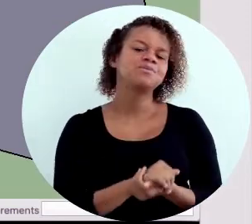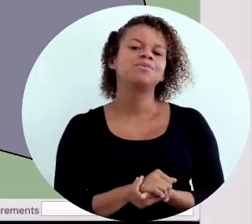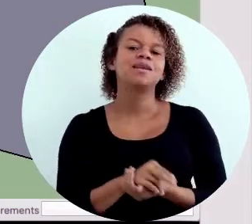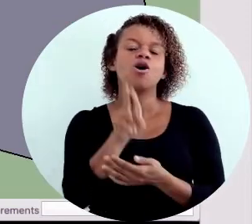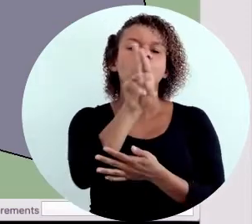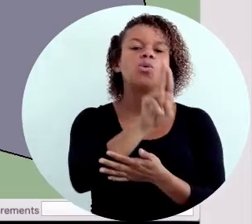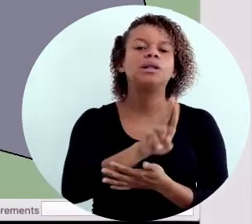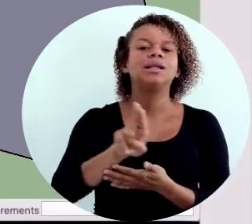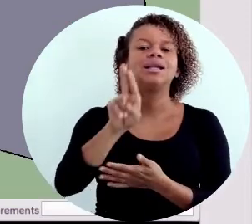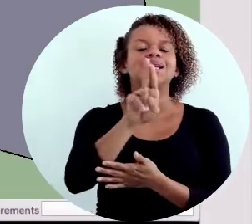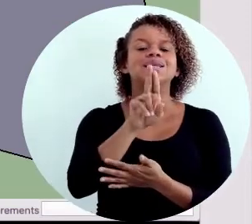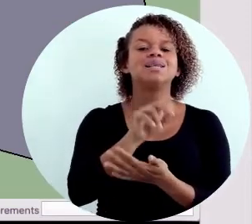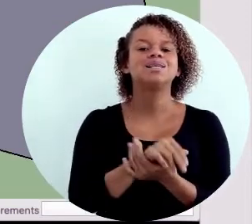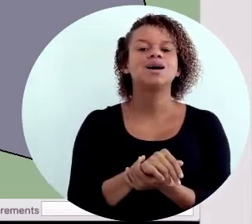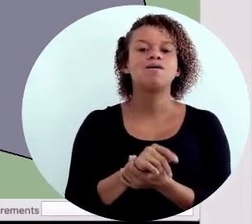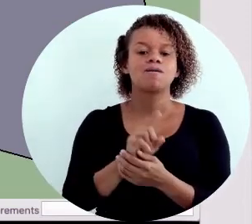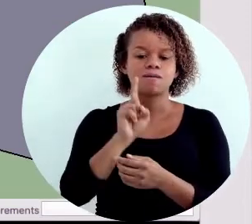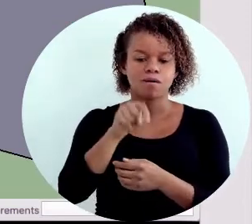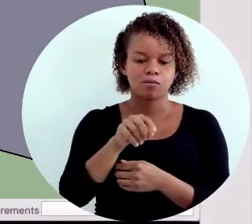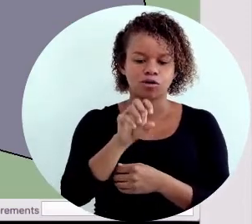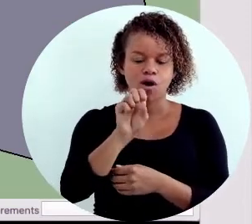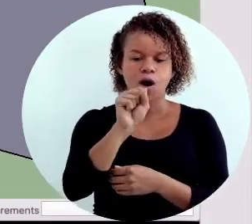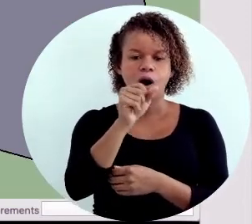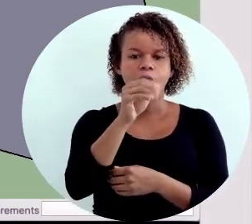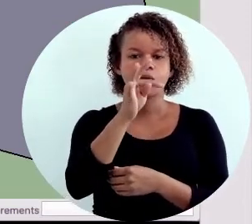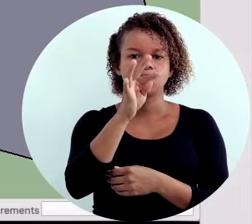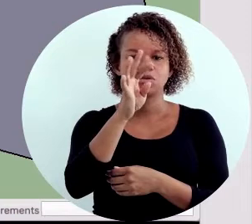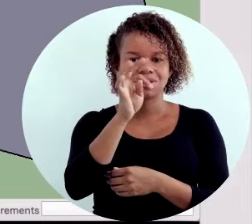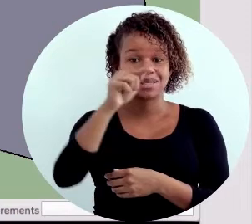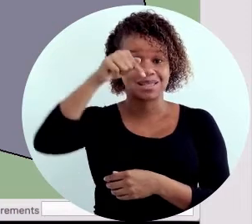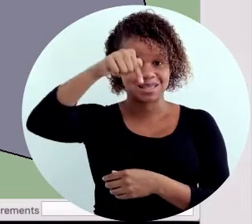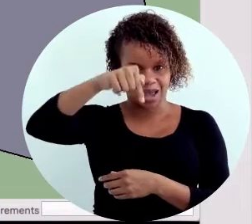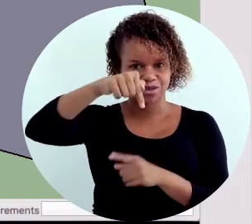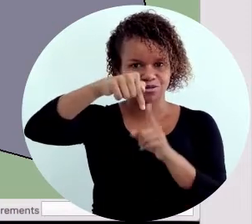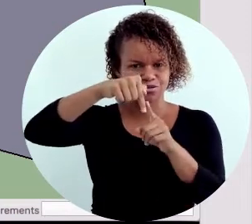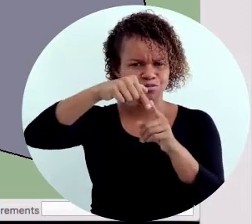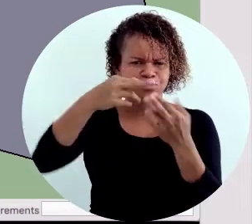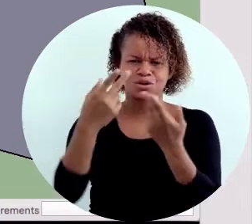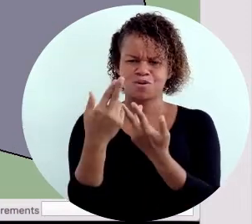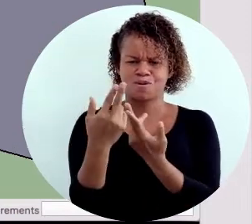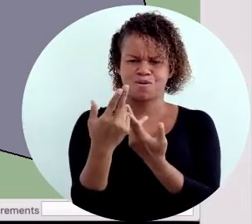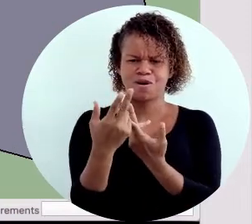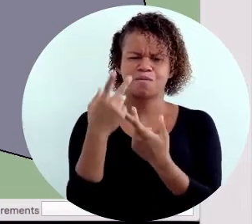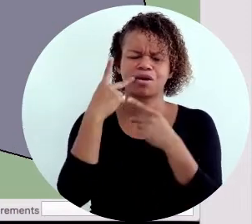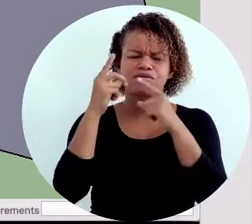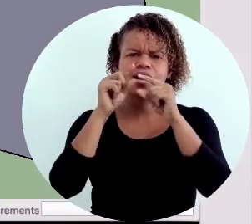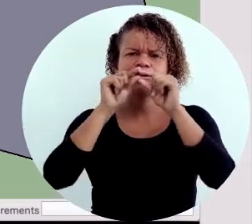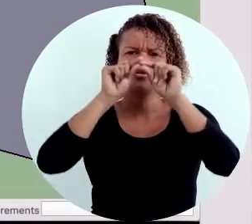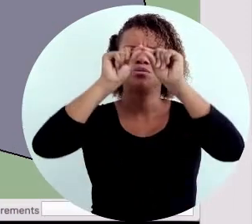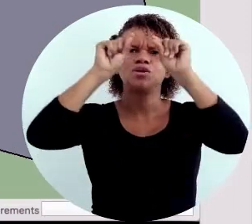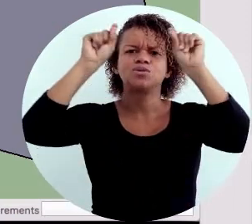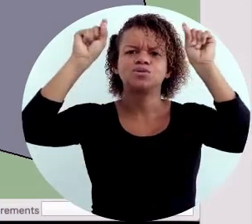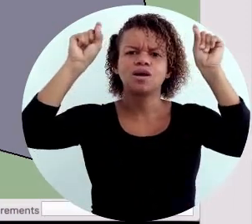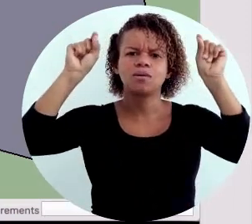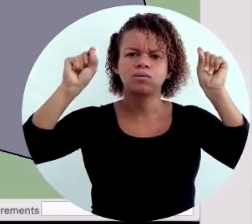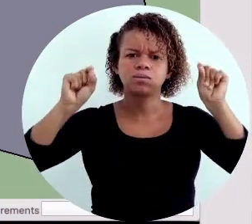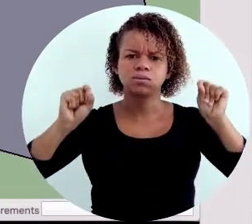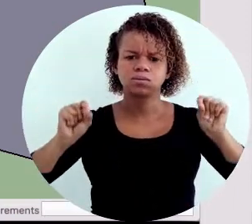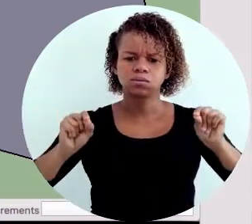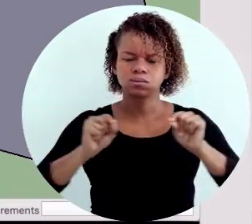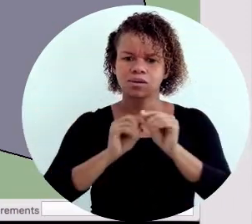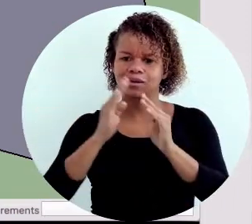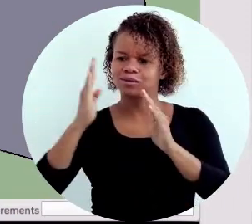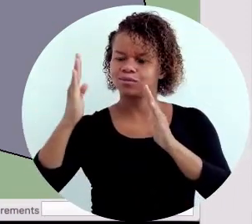Agora nós vamos utilizar o comando Offset, muito semelhante ao AutoCAD, para definir a espessura